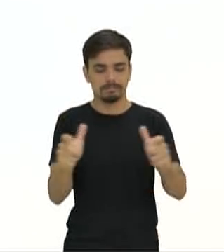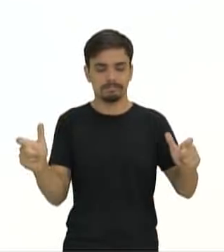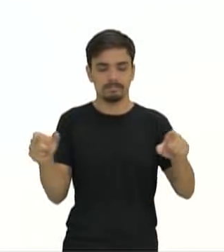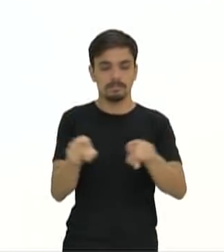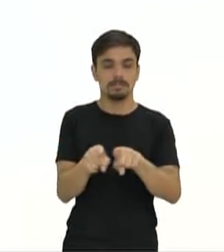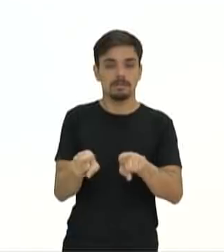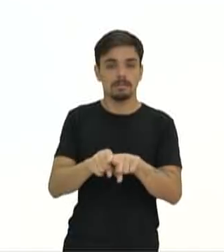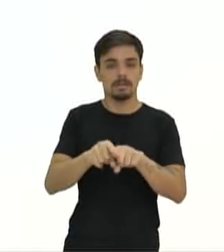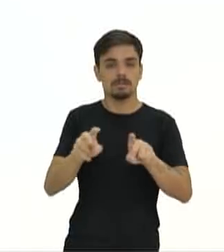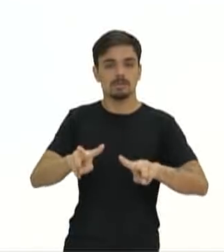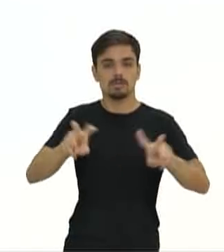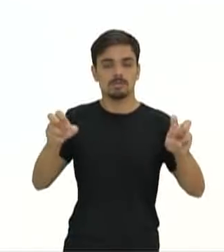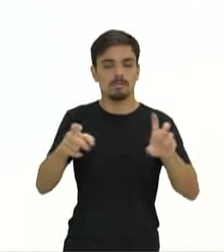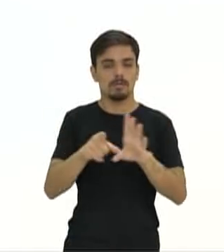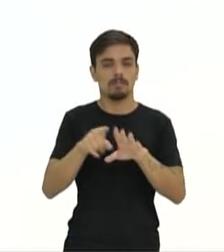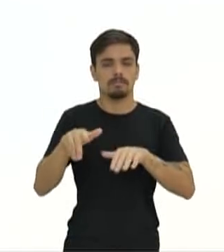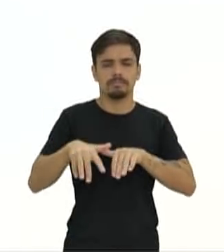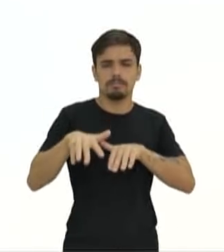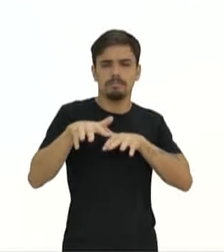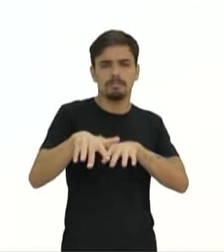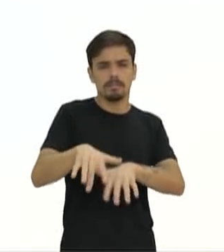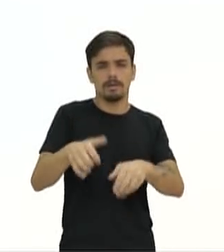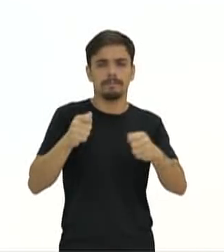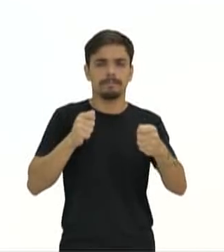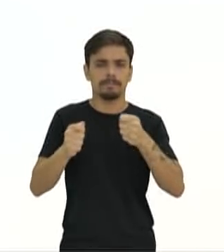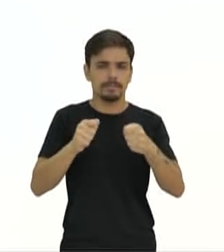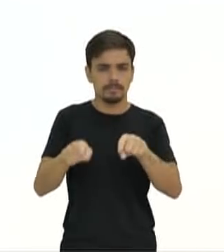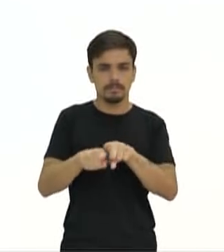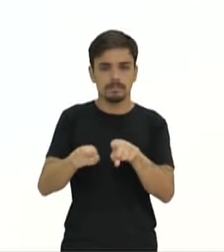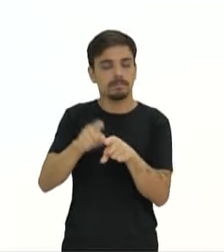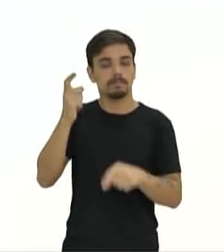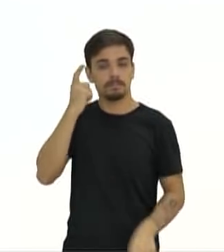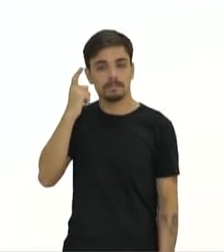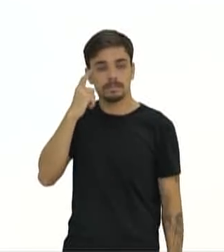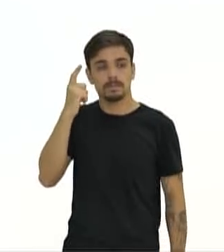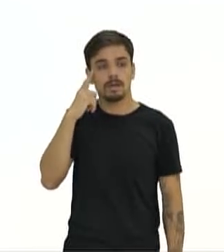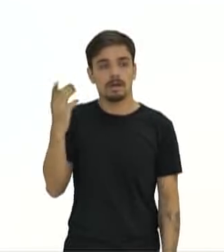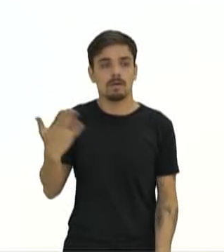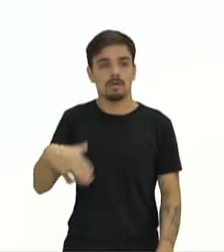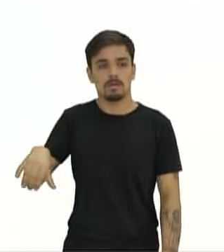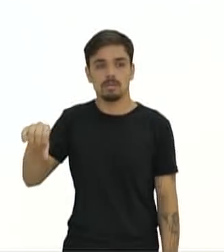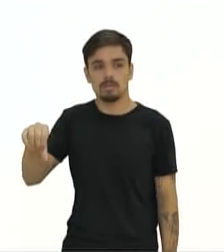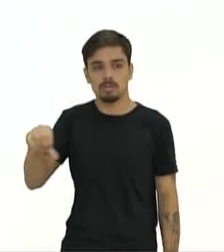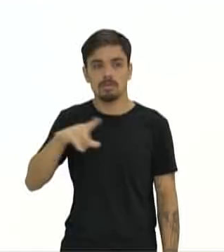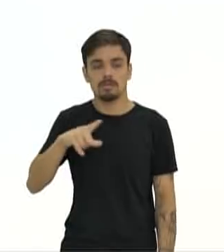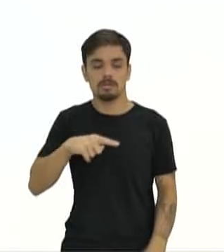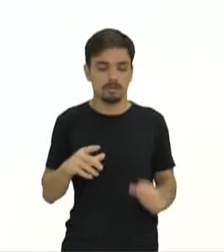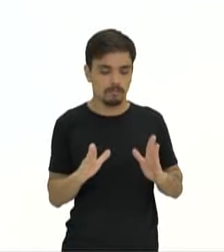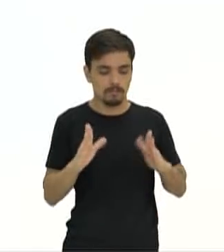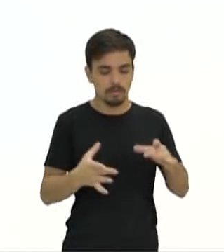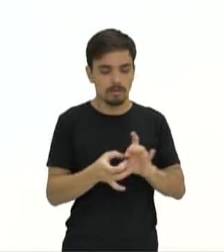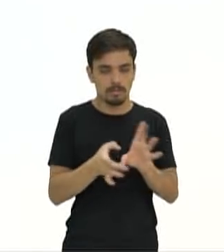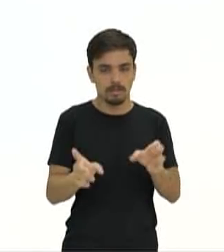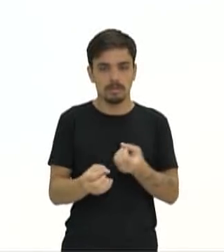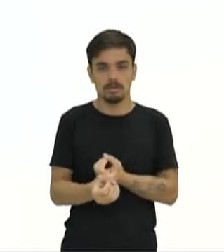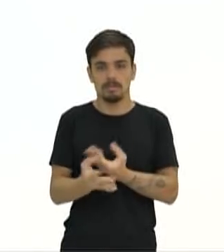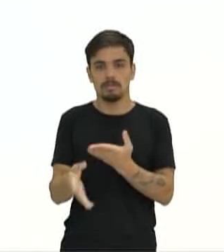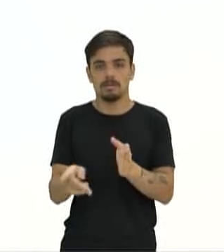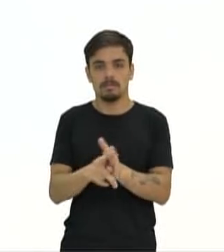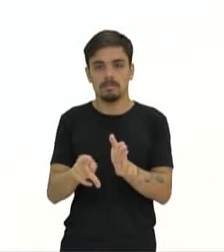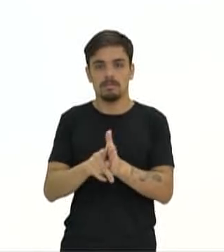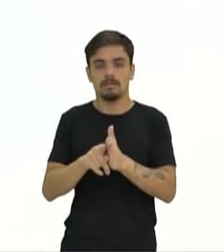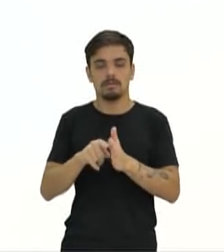e trata da livre manifestação do pensamento. O inciso 9º foca na liberdade de expressão